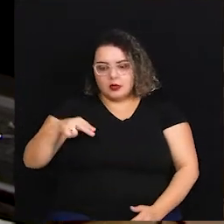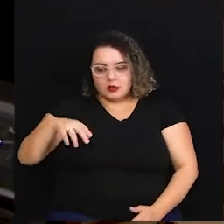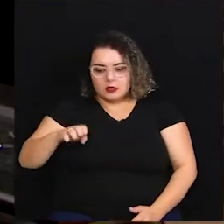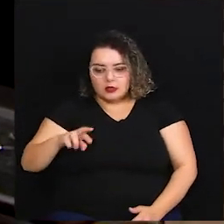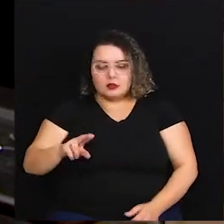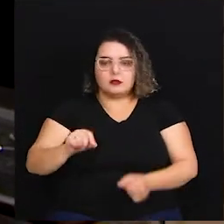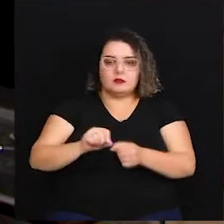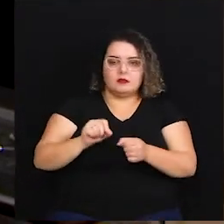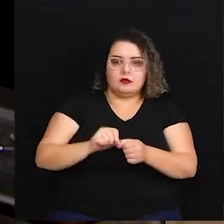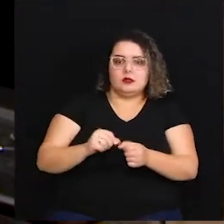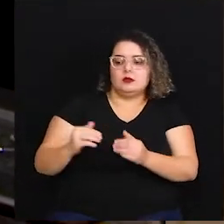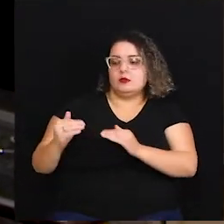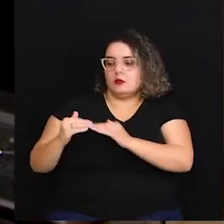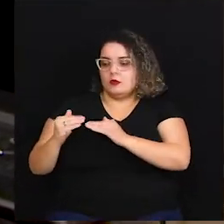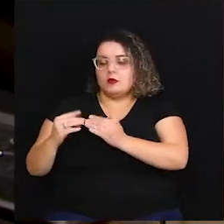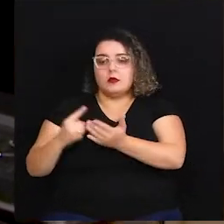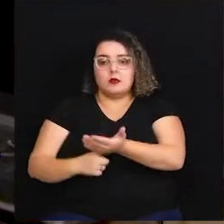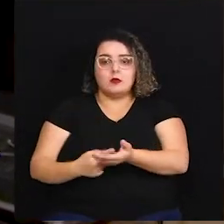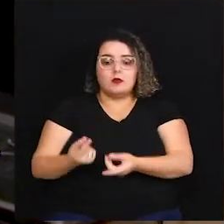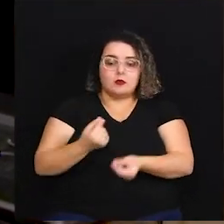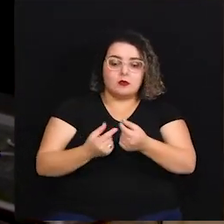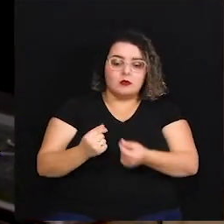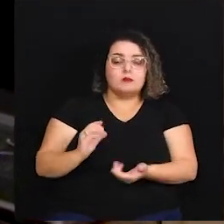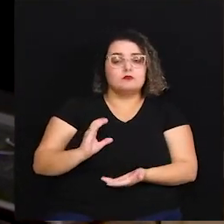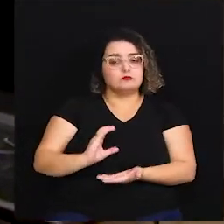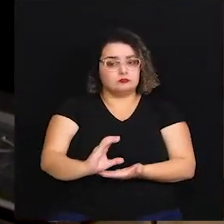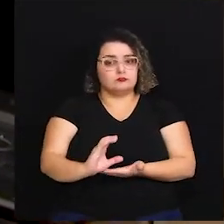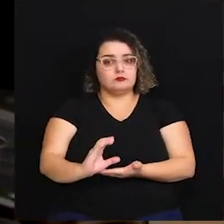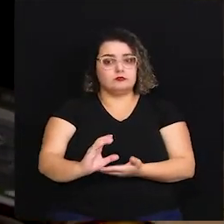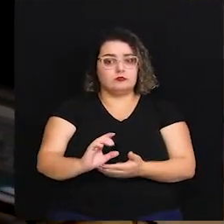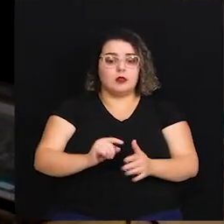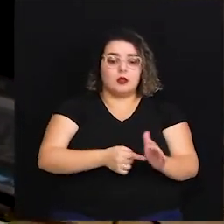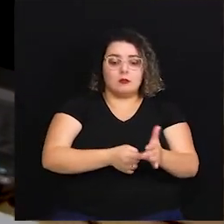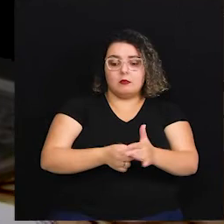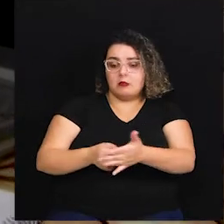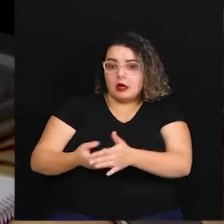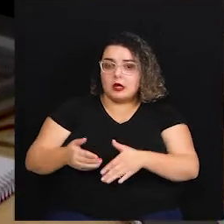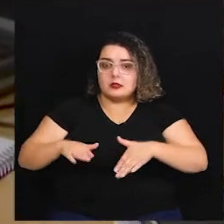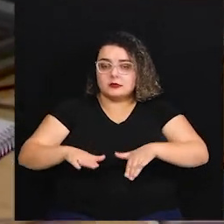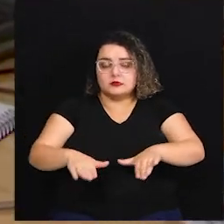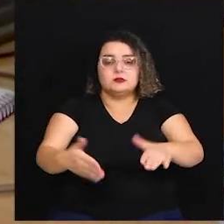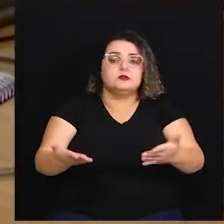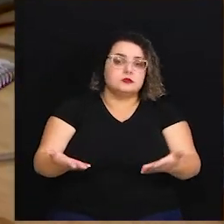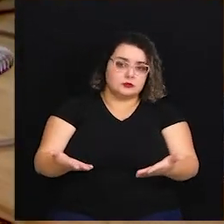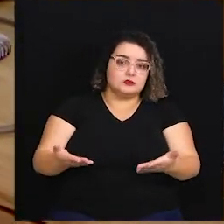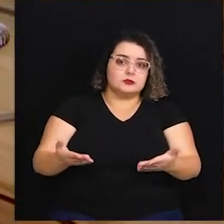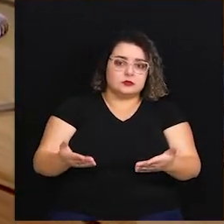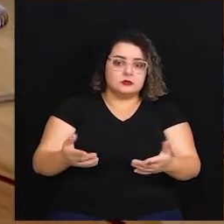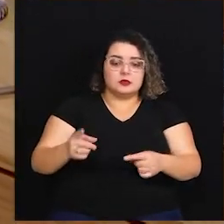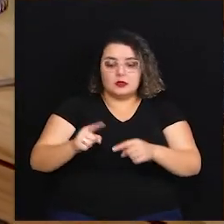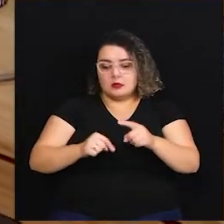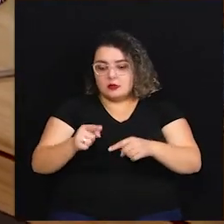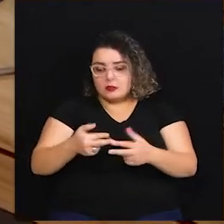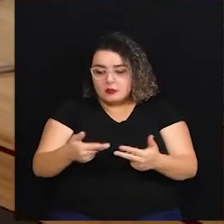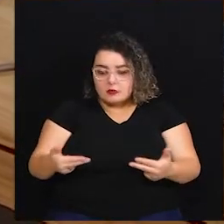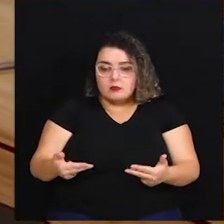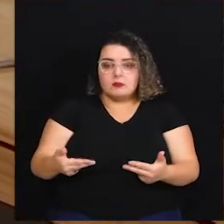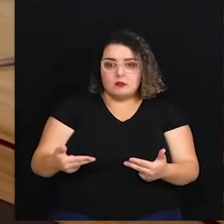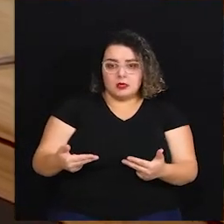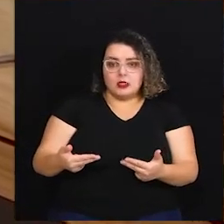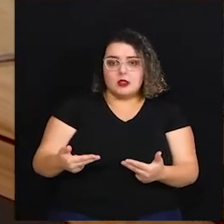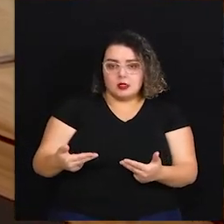fez um acordo também, com os valores que nós recebemos, nós investimos em maquinários, em insumos, né,